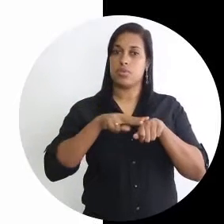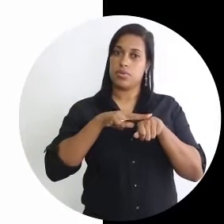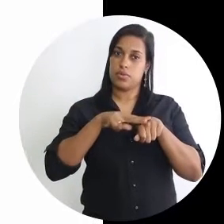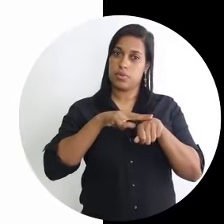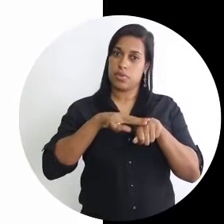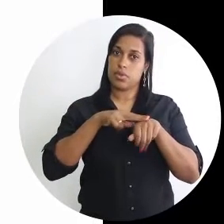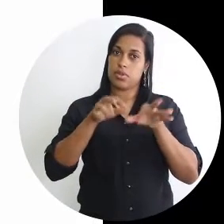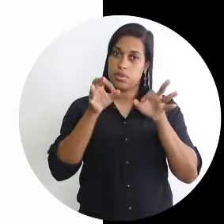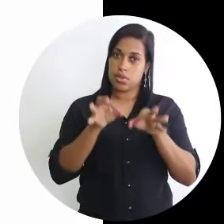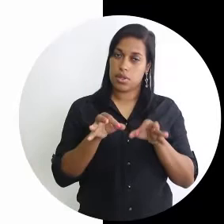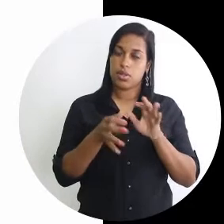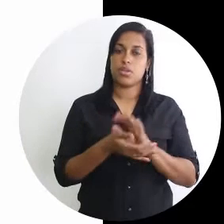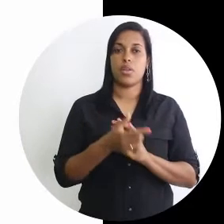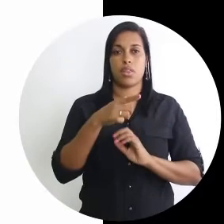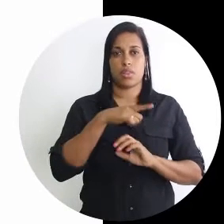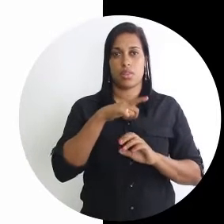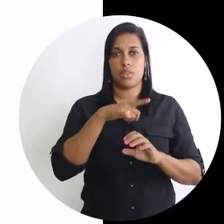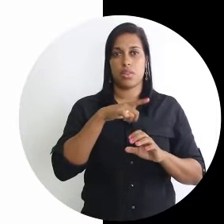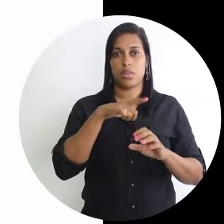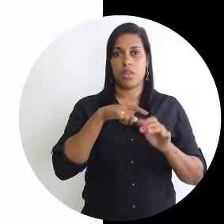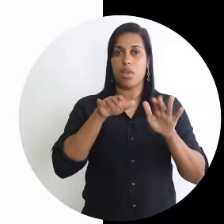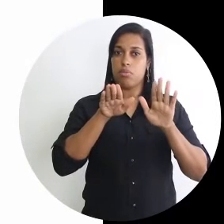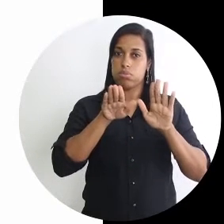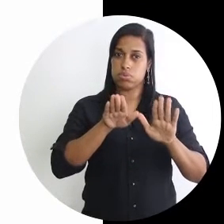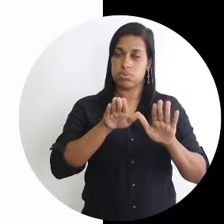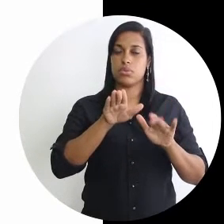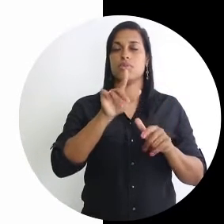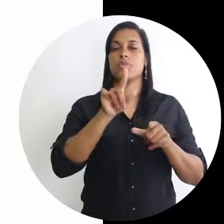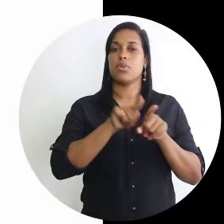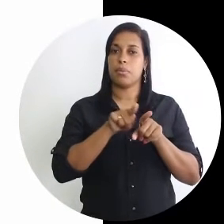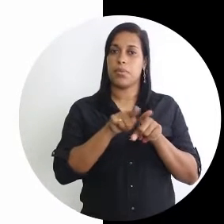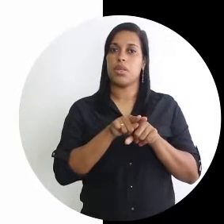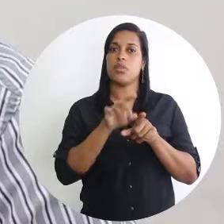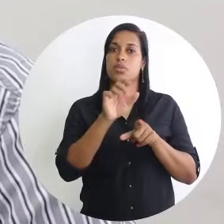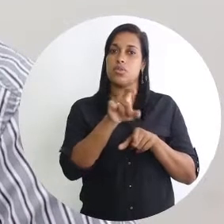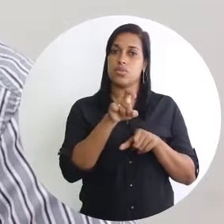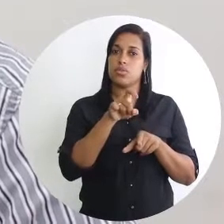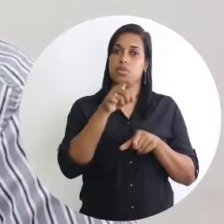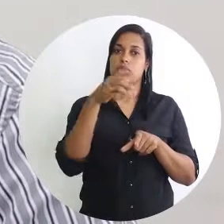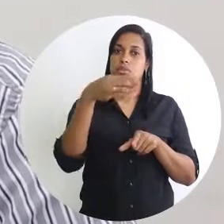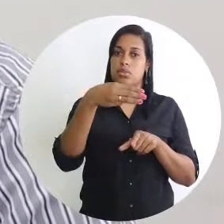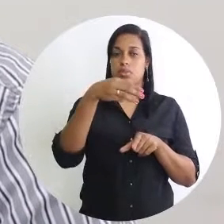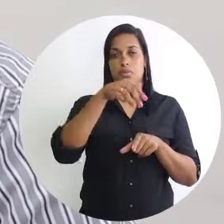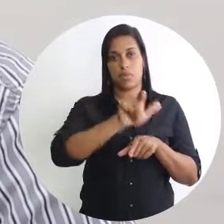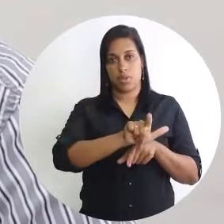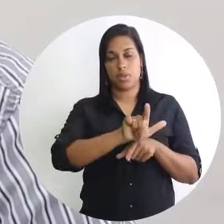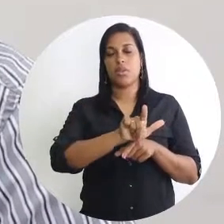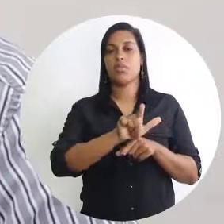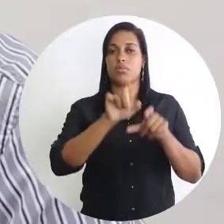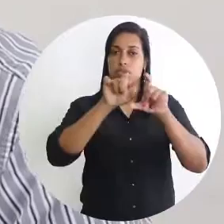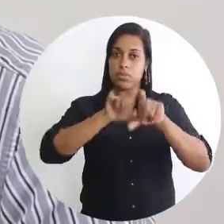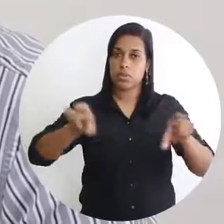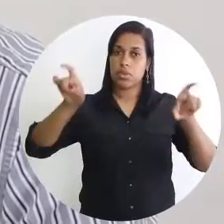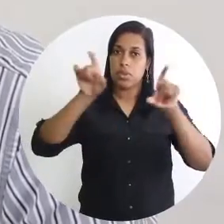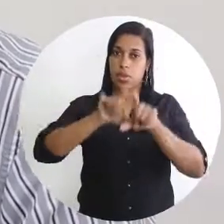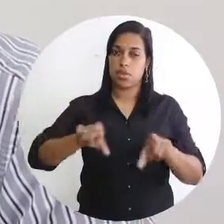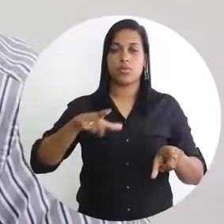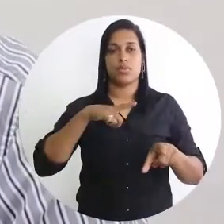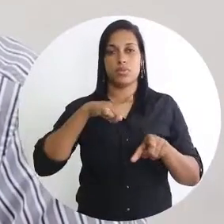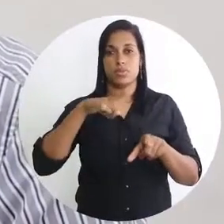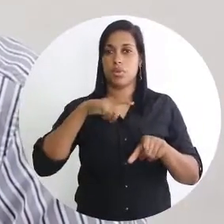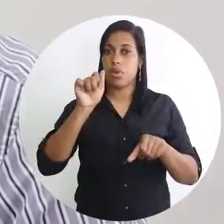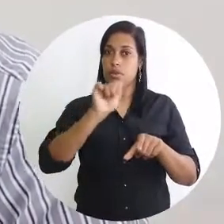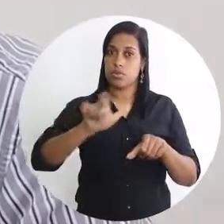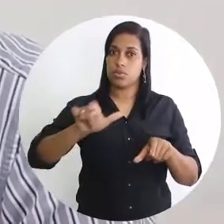verde, certo? Então você tem lá o seu frame layout no seu XML de layout. Ele tem um